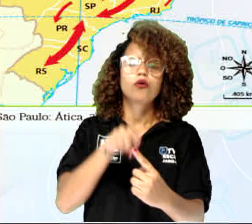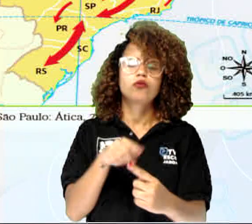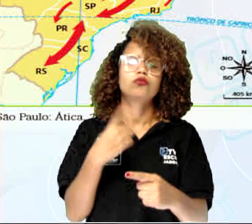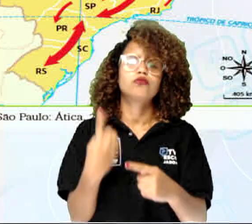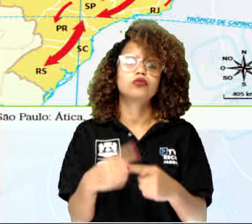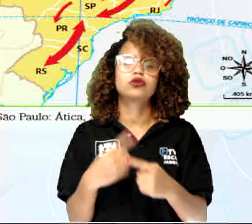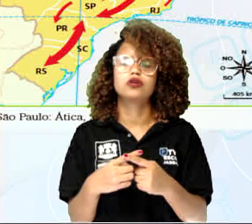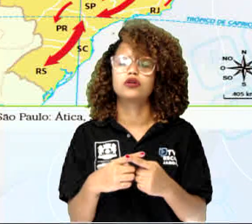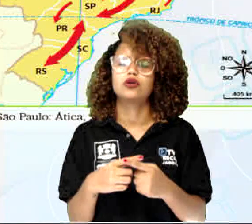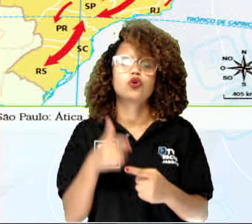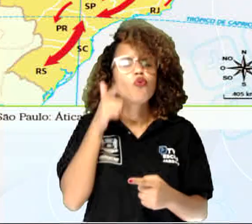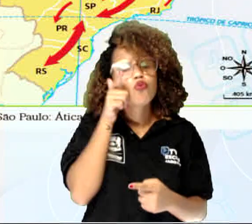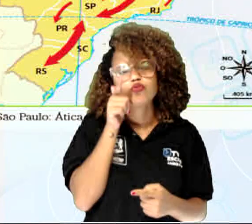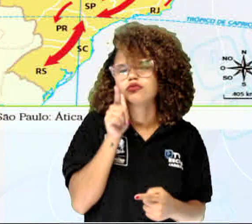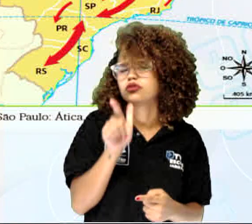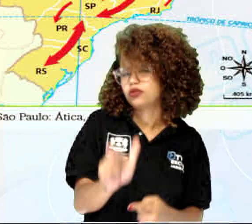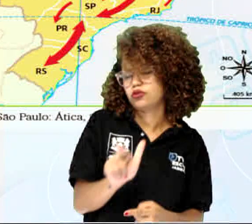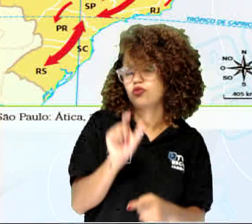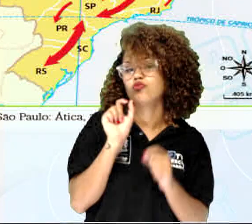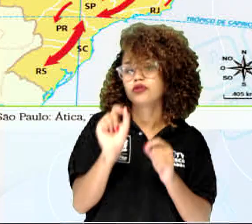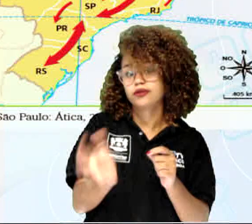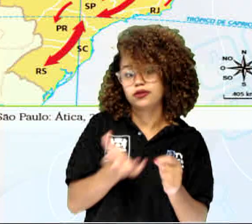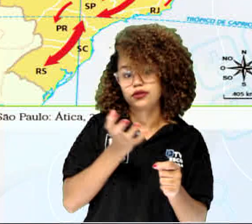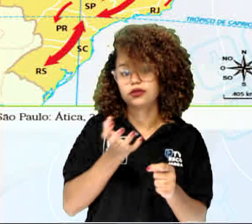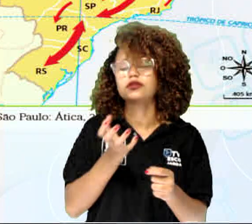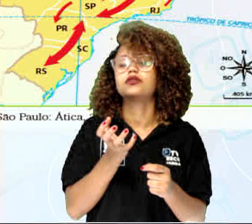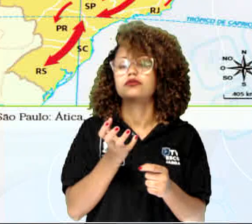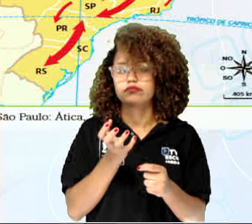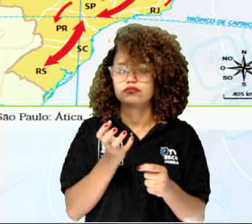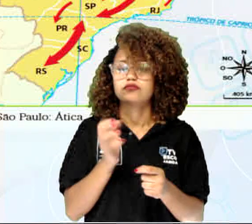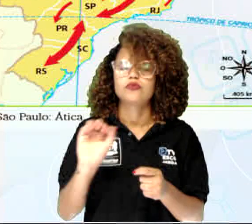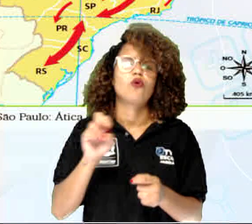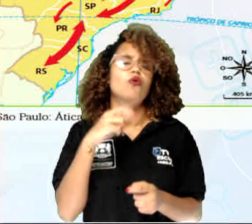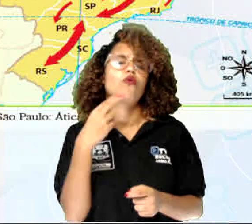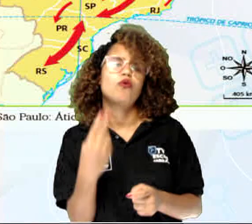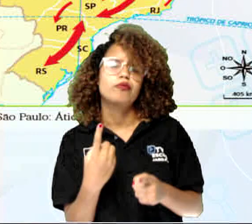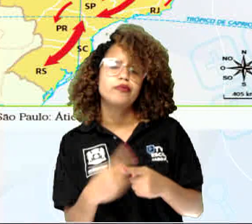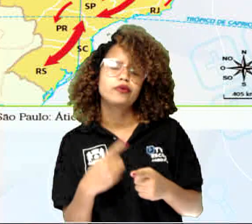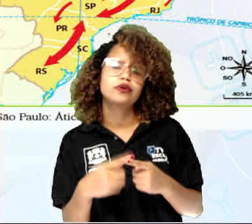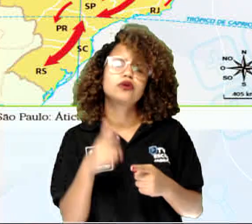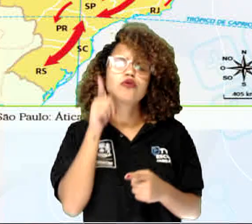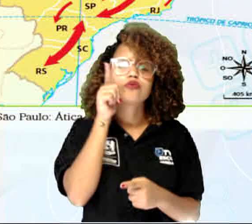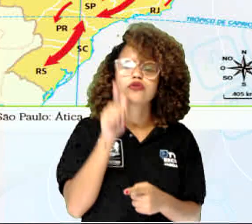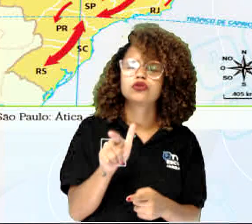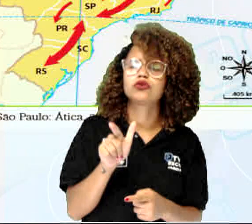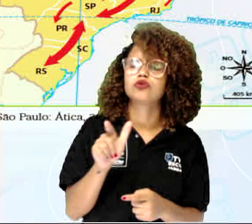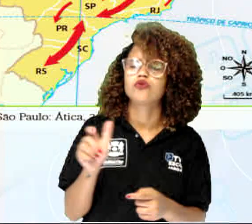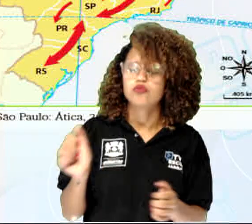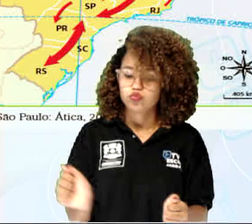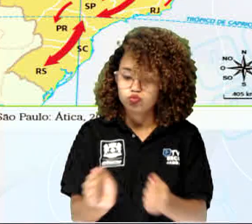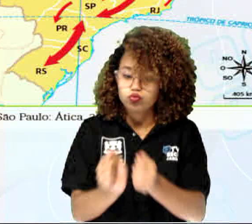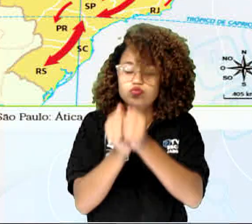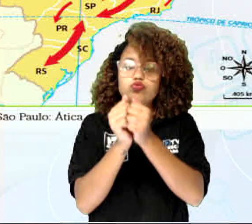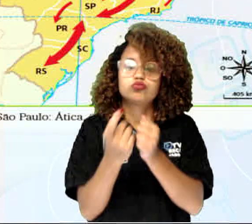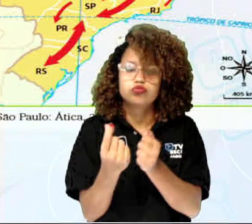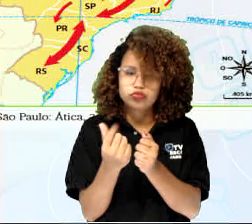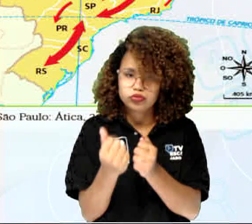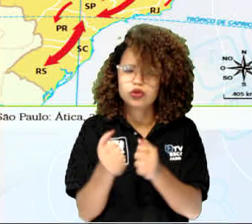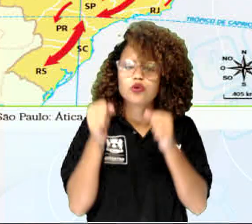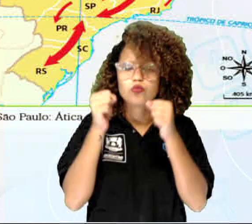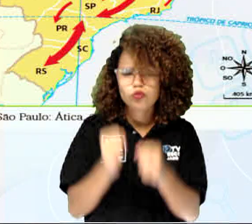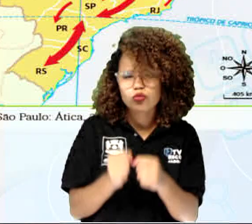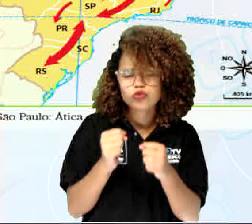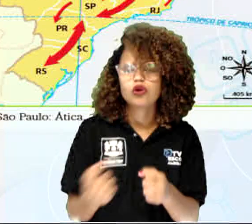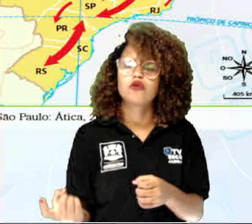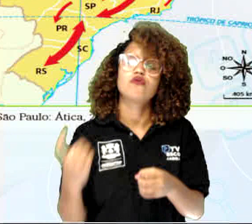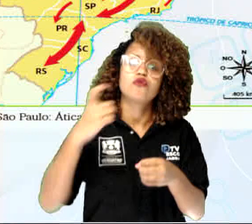ter alcançado as suas expectativas ali na grande cidade, ou por ter conseguido juntar algum dinheiro que pudesse